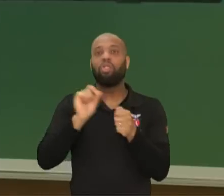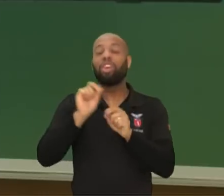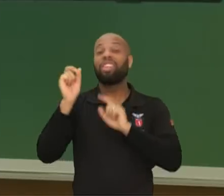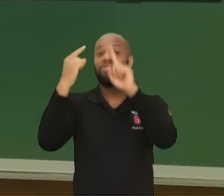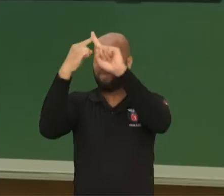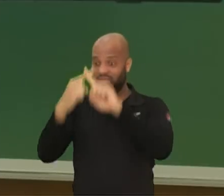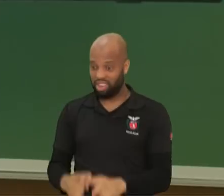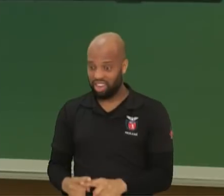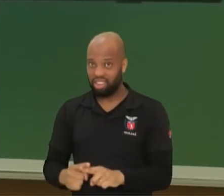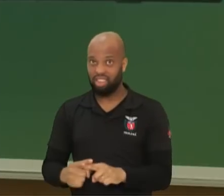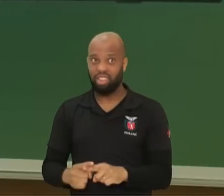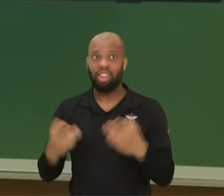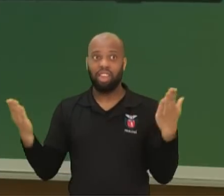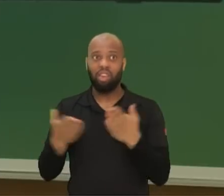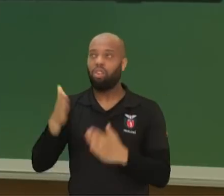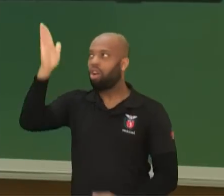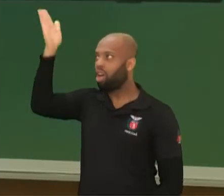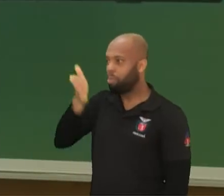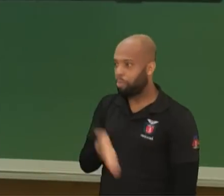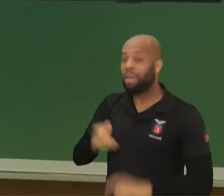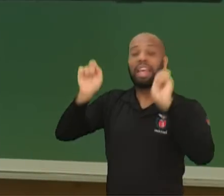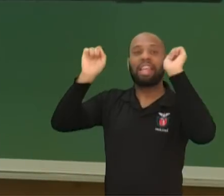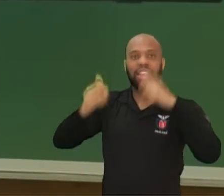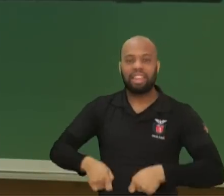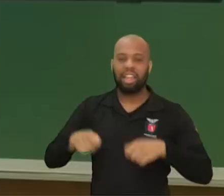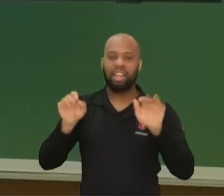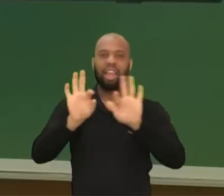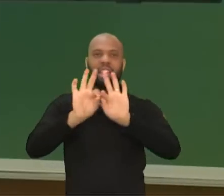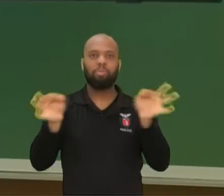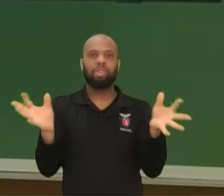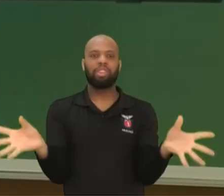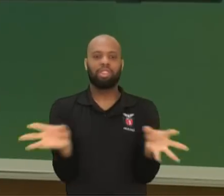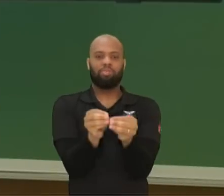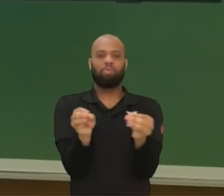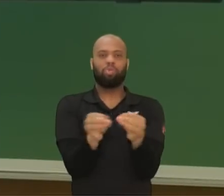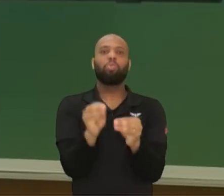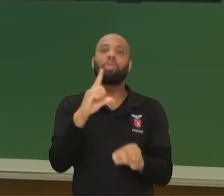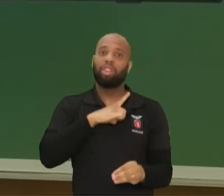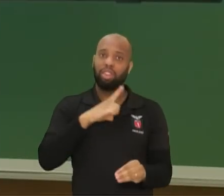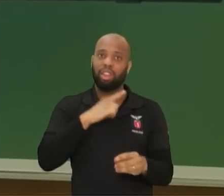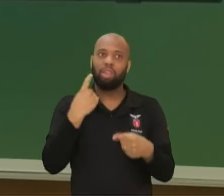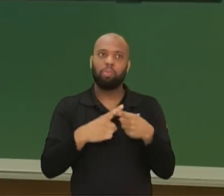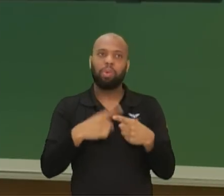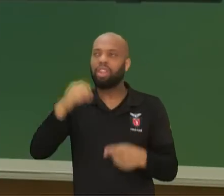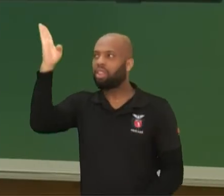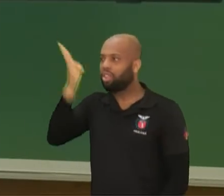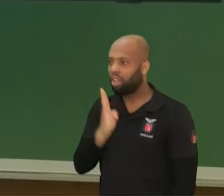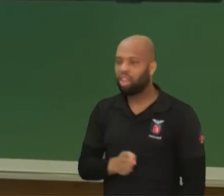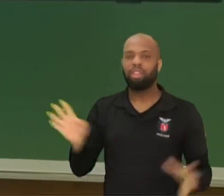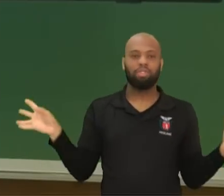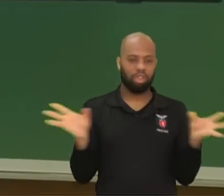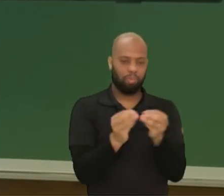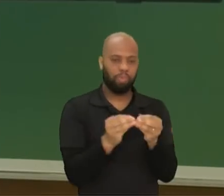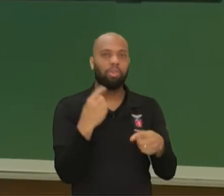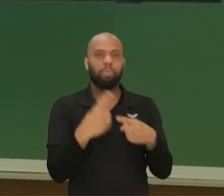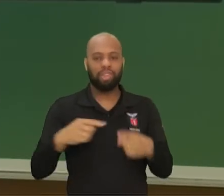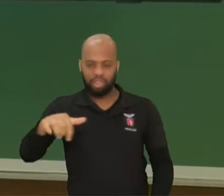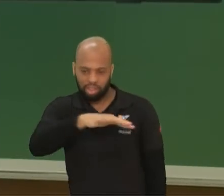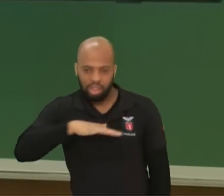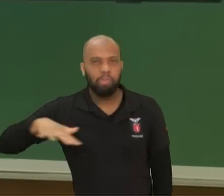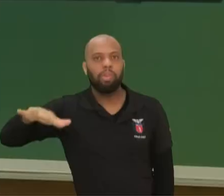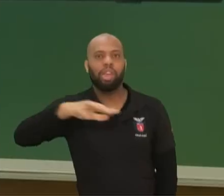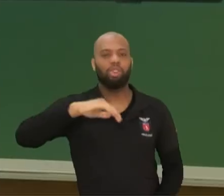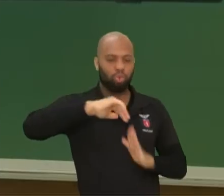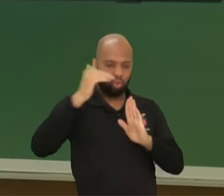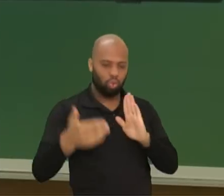Justamente para manipular isso, posso simplificar ali o nosso, porque é o nosso espaço, né, amostral, eu